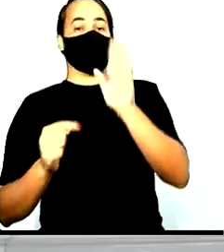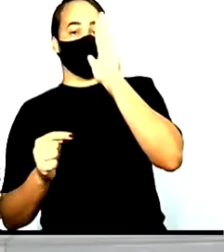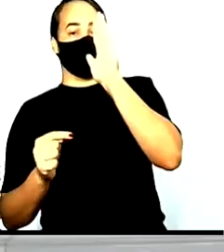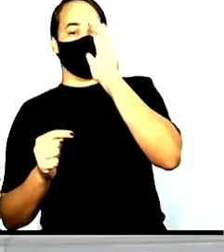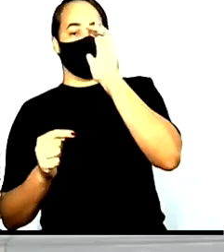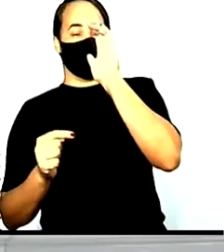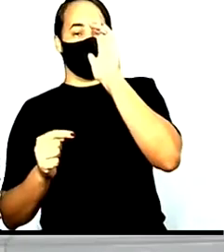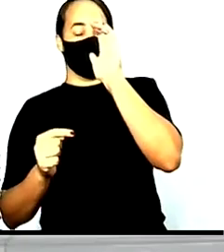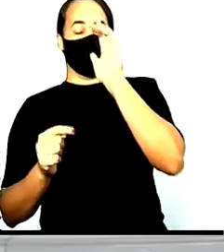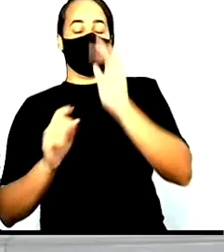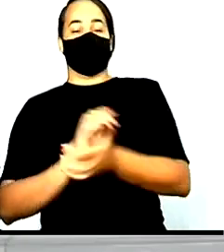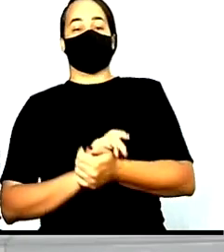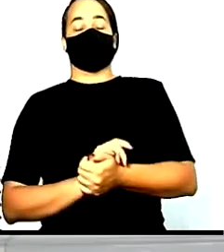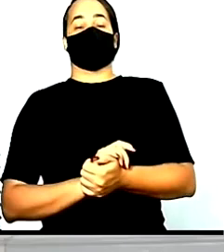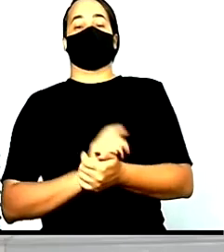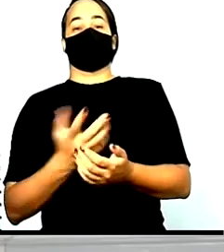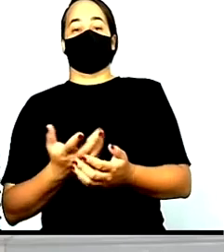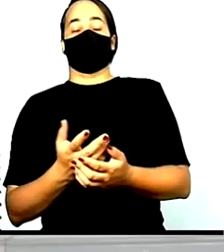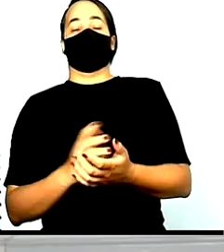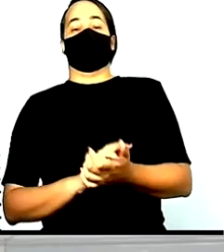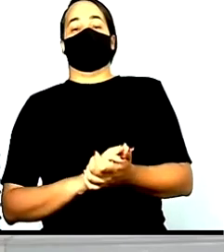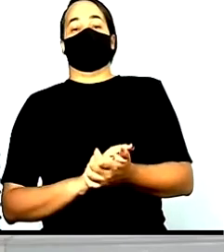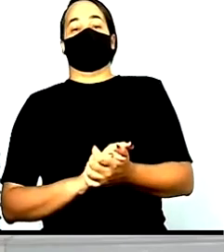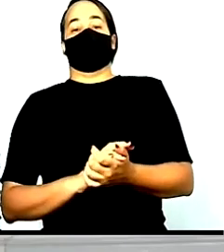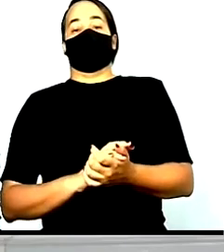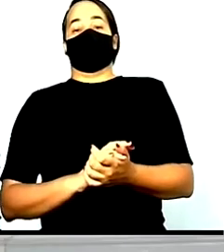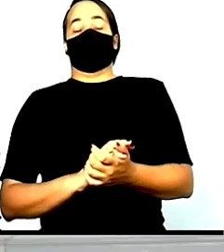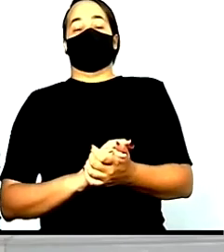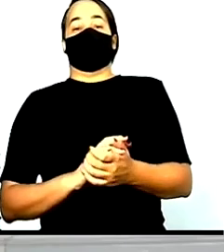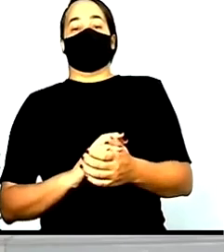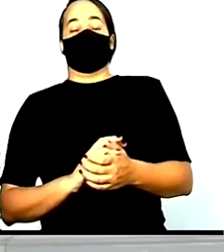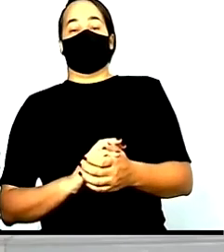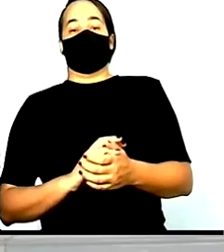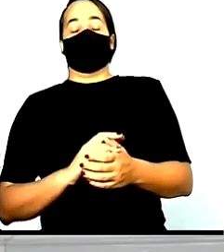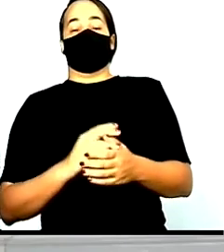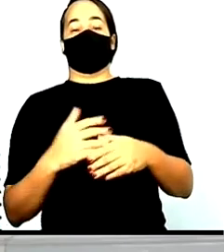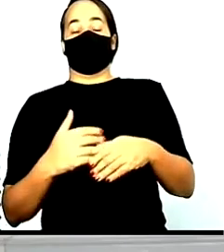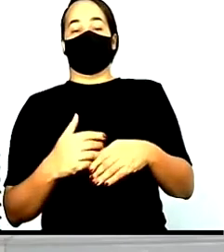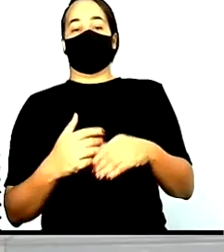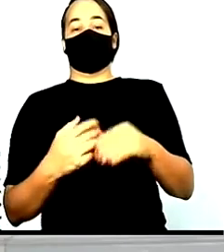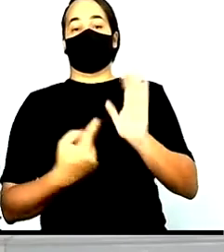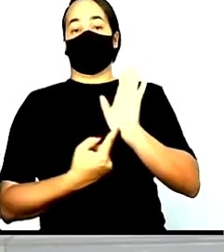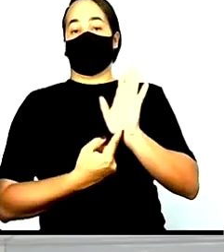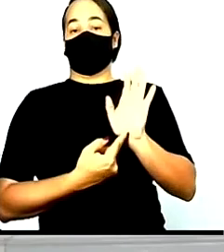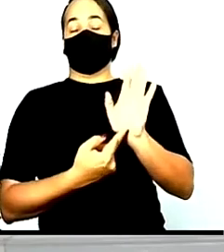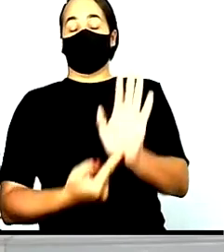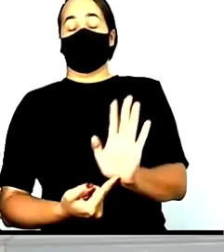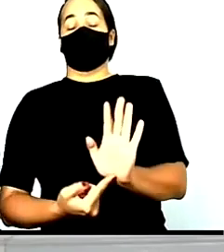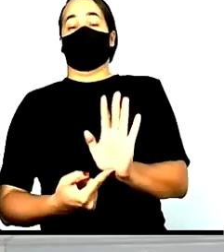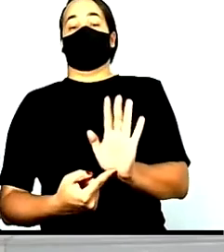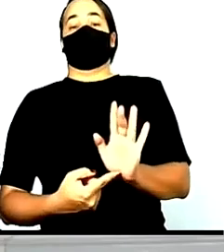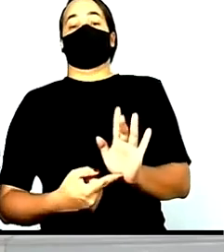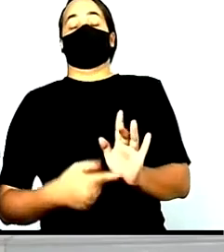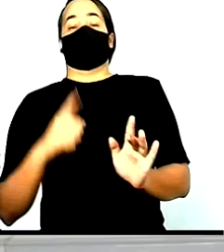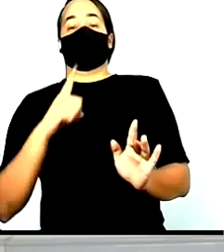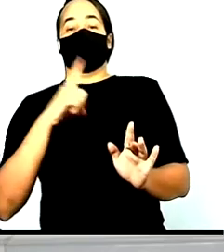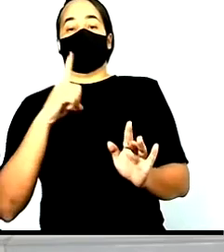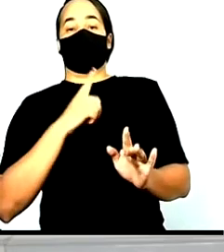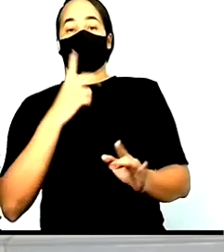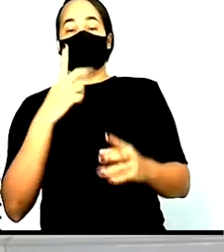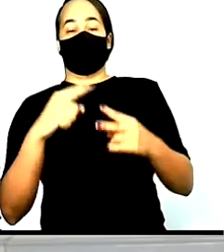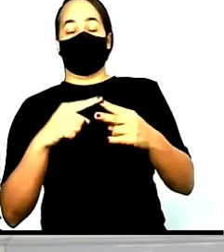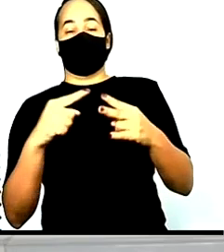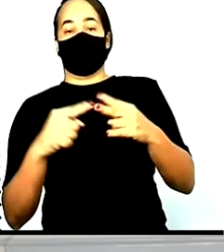sistema. O pênis ele é um órgão cilíndrico e externo, ou seja, para fora, que possui dois tipos de tecidos,